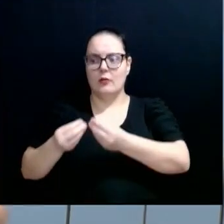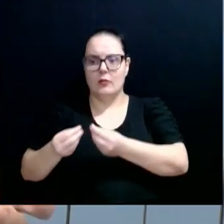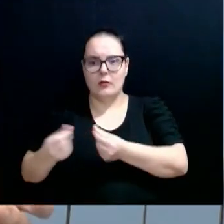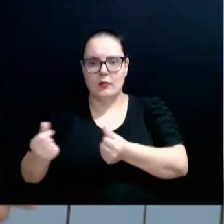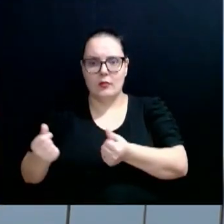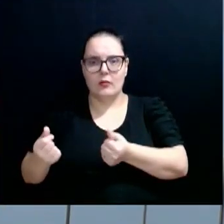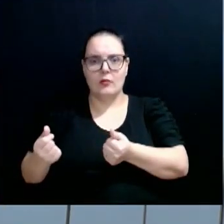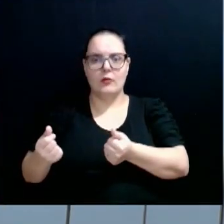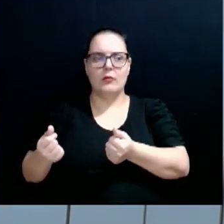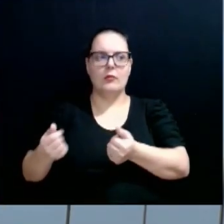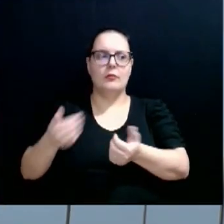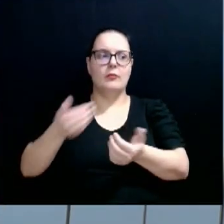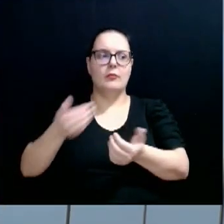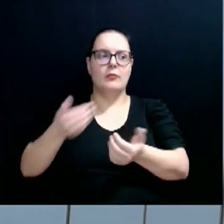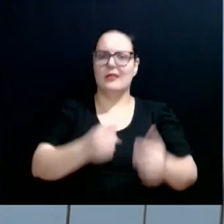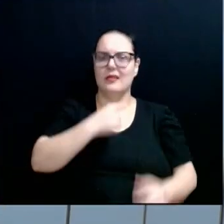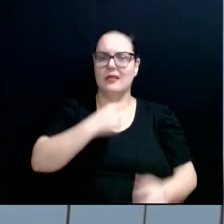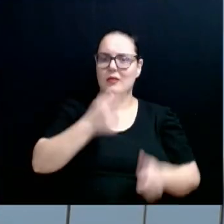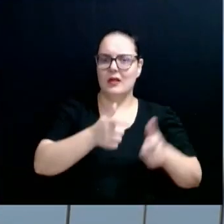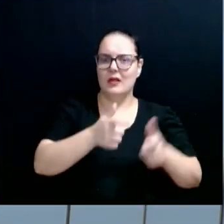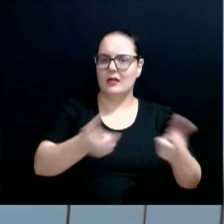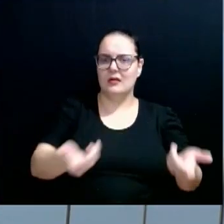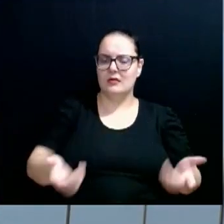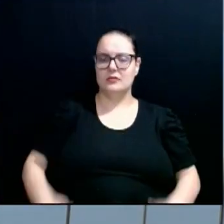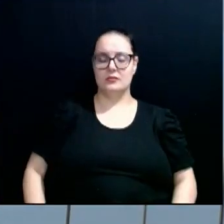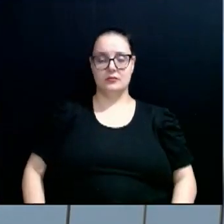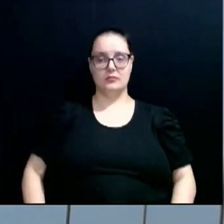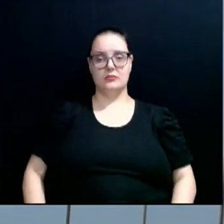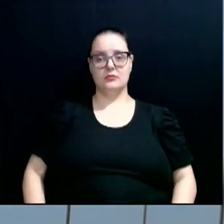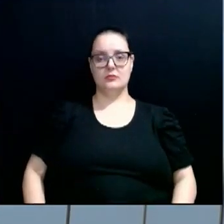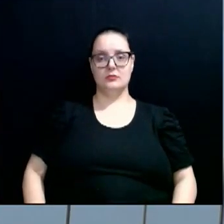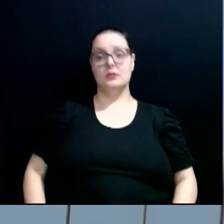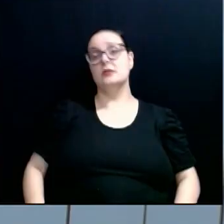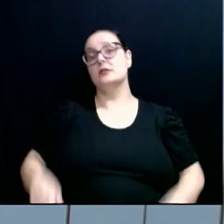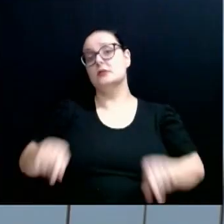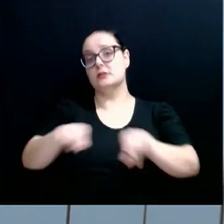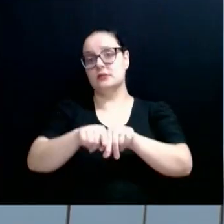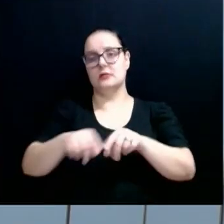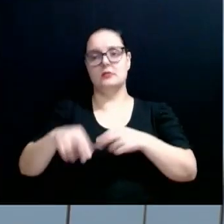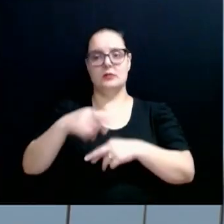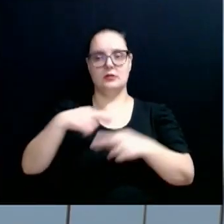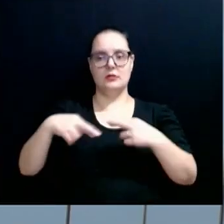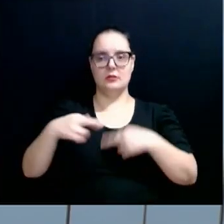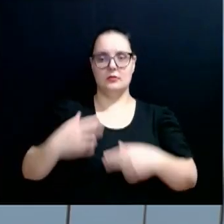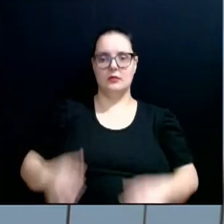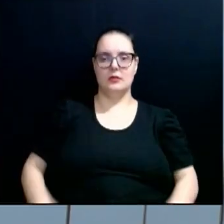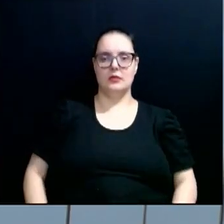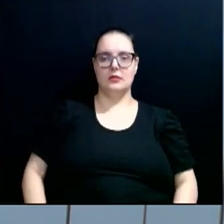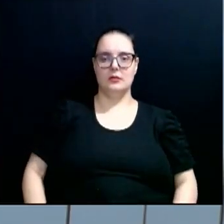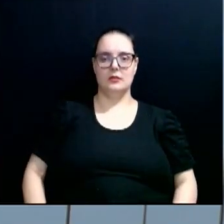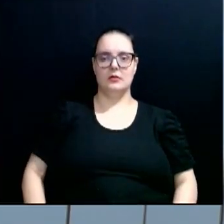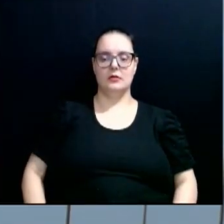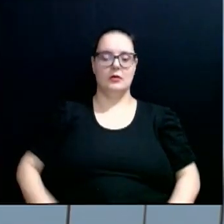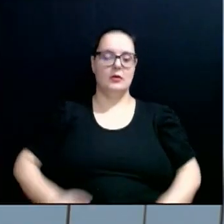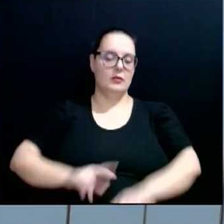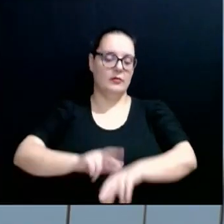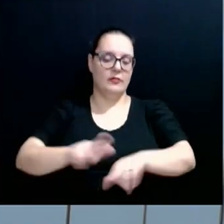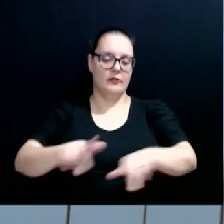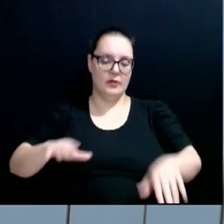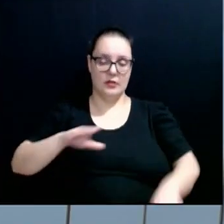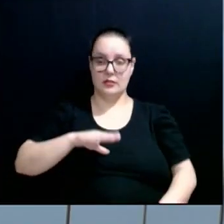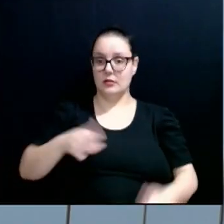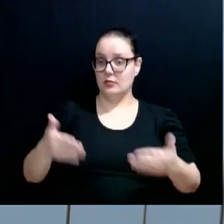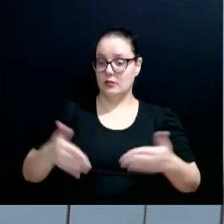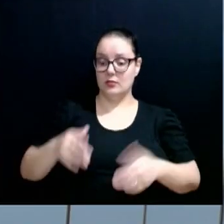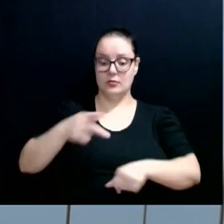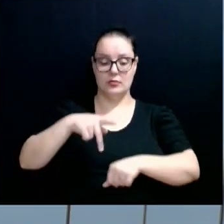Sim. E também essa questão de várias cidades hoje já no país que já